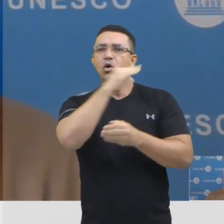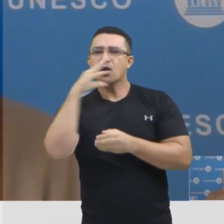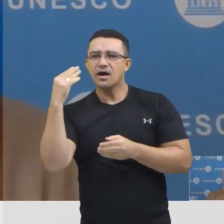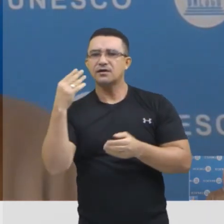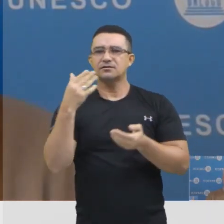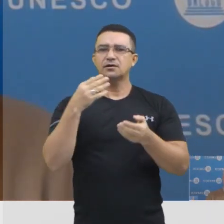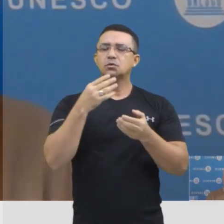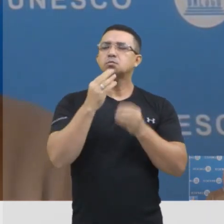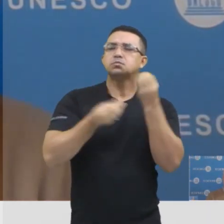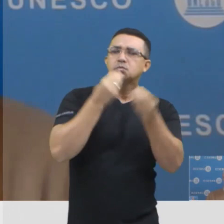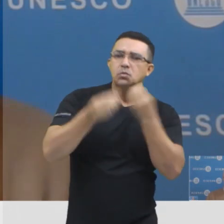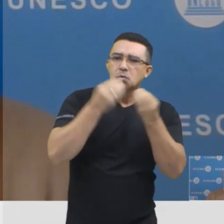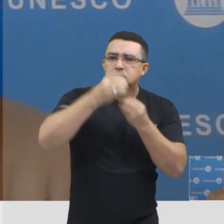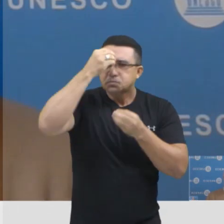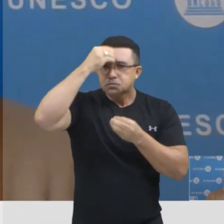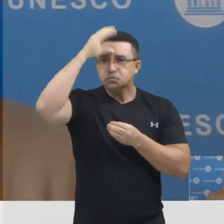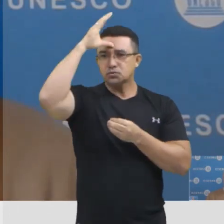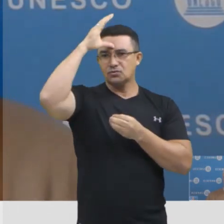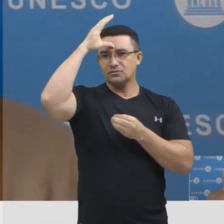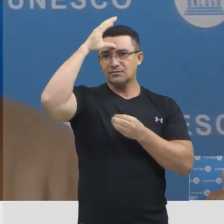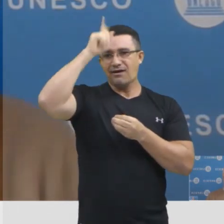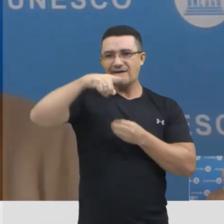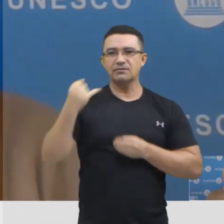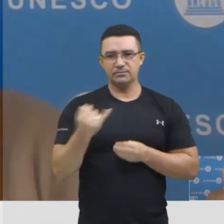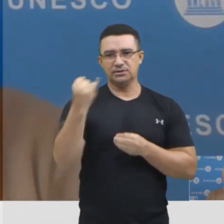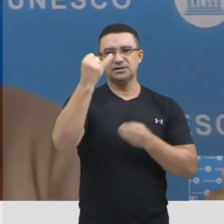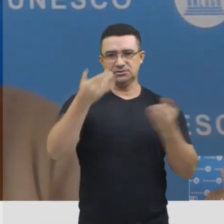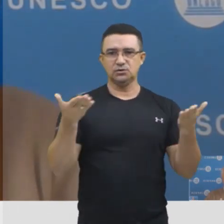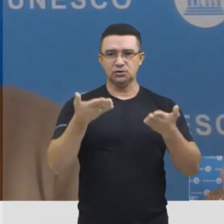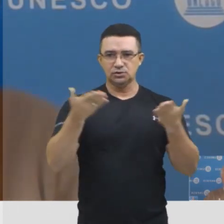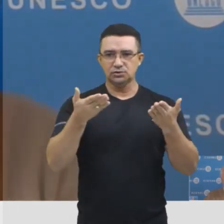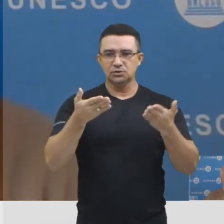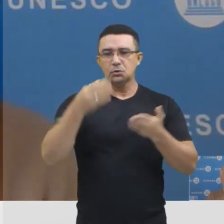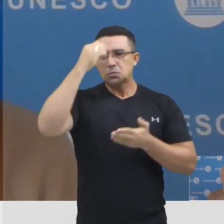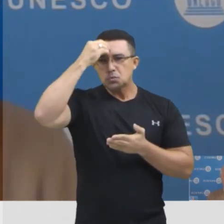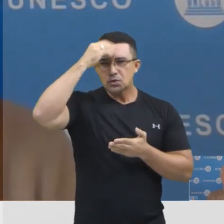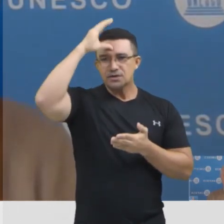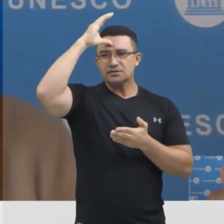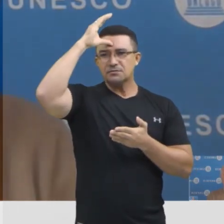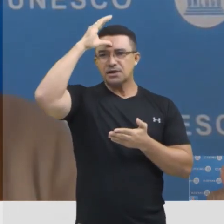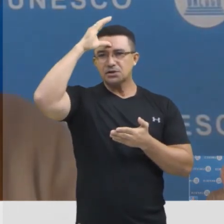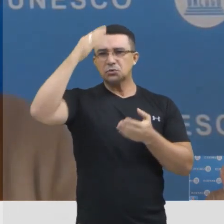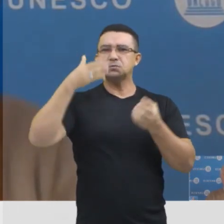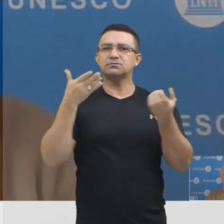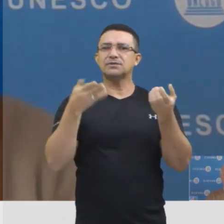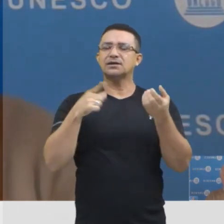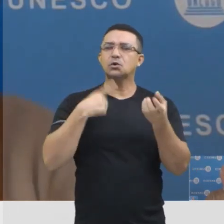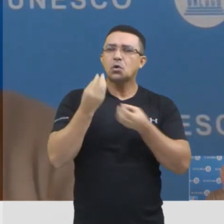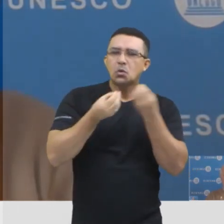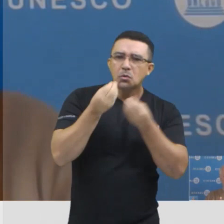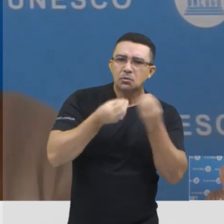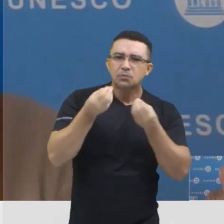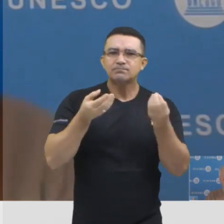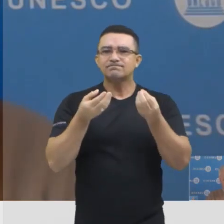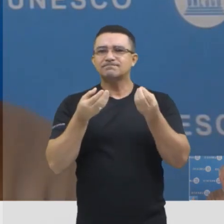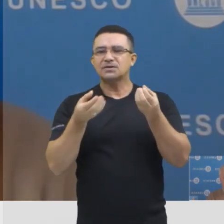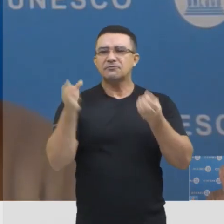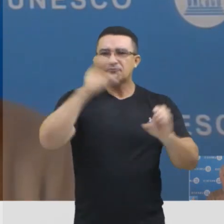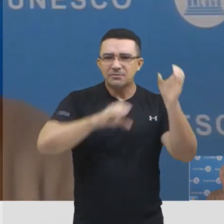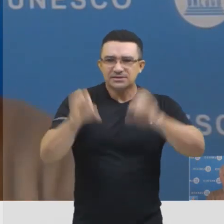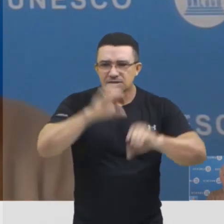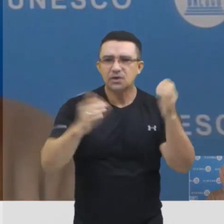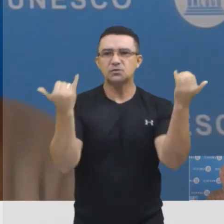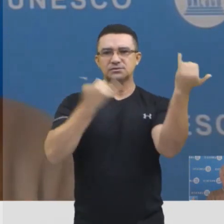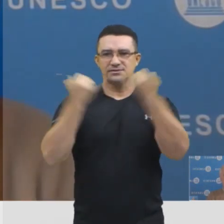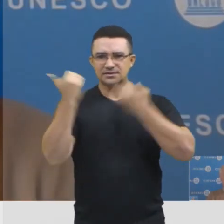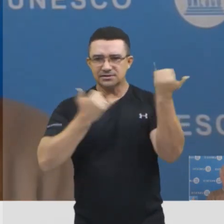conhecimento é hoje mais do que nunca essencial. Um conhecimento baseado na ciência, um conhecimento baseado na